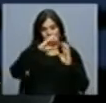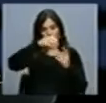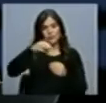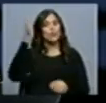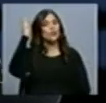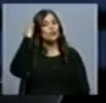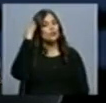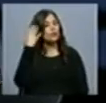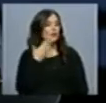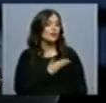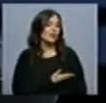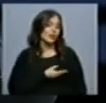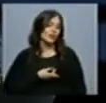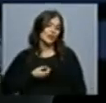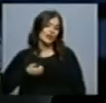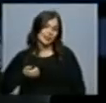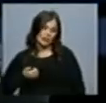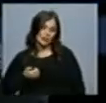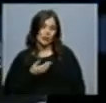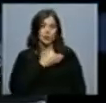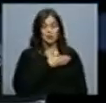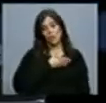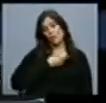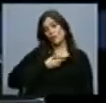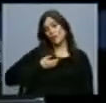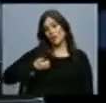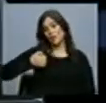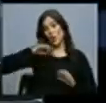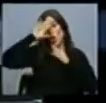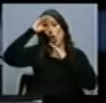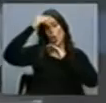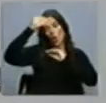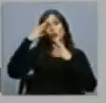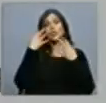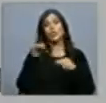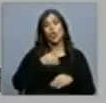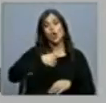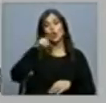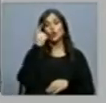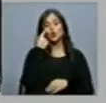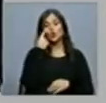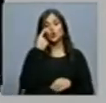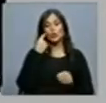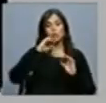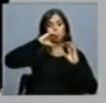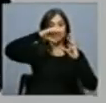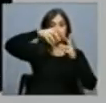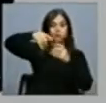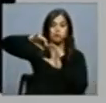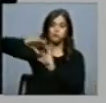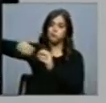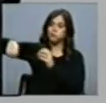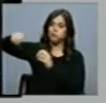195. São cerca de 195 satélites naturais, luas que nós hoje conhecemos à volta dos vários planetas do Sistema Solar. A